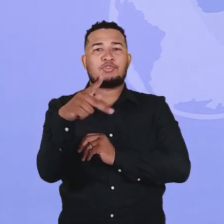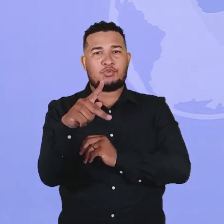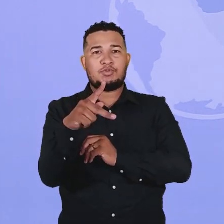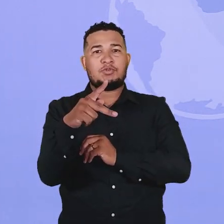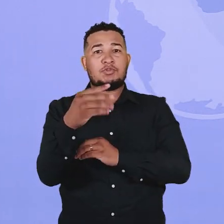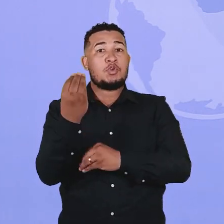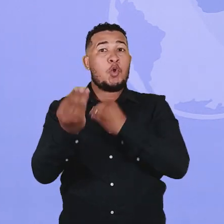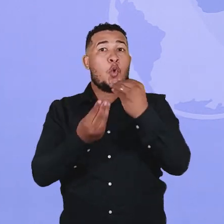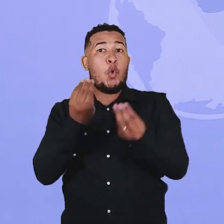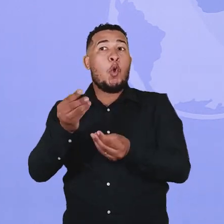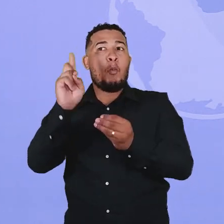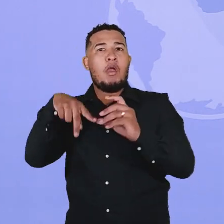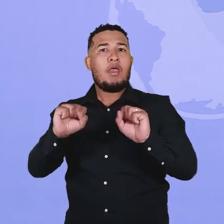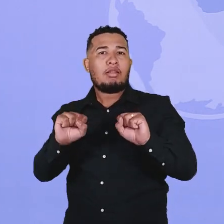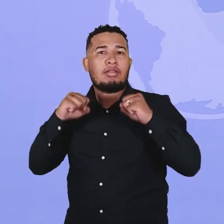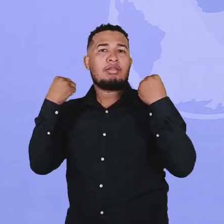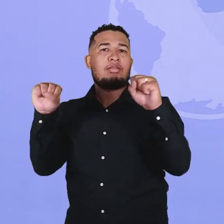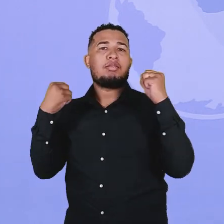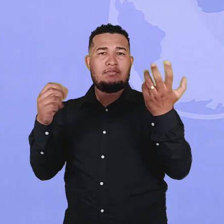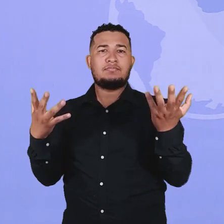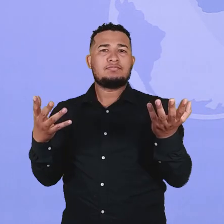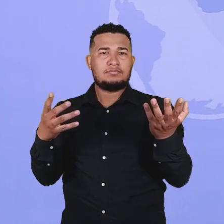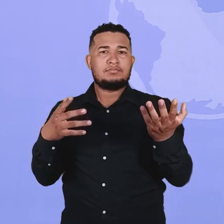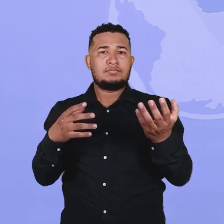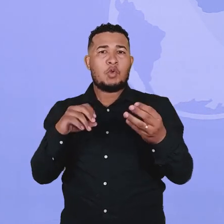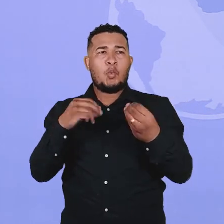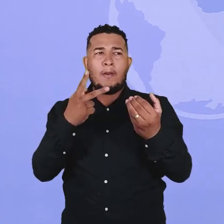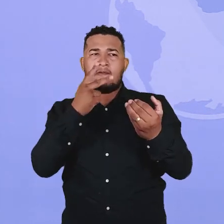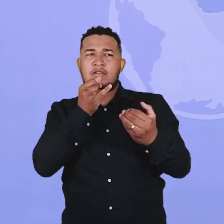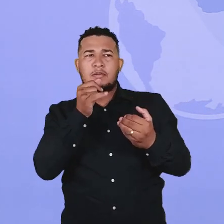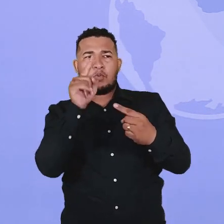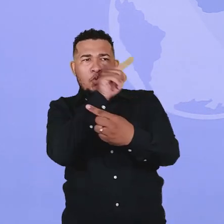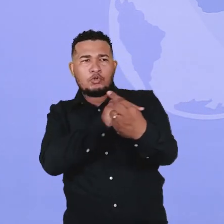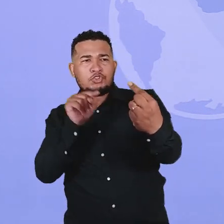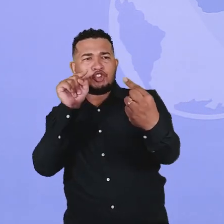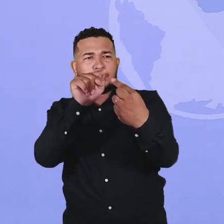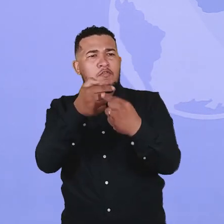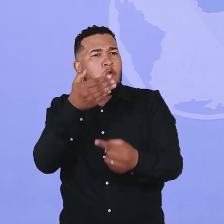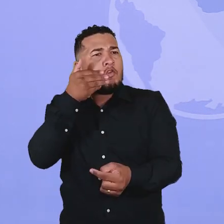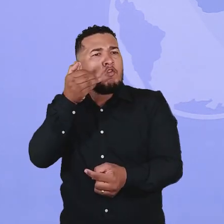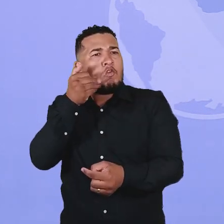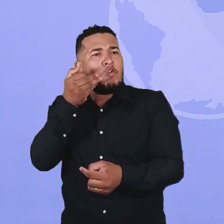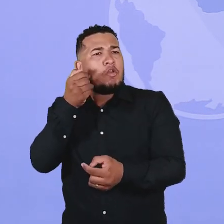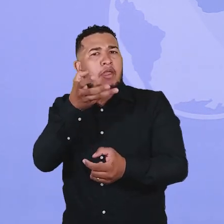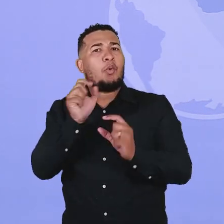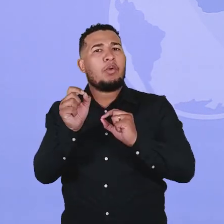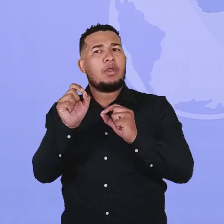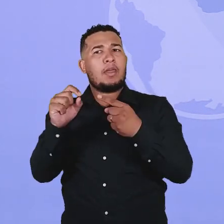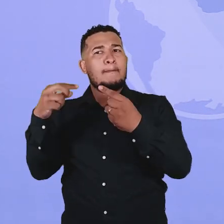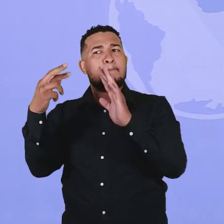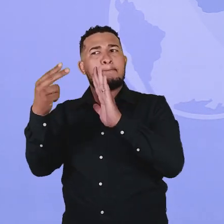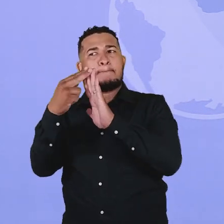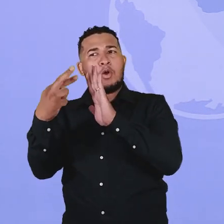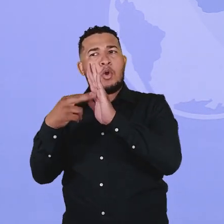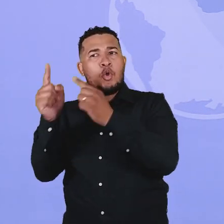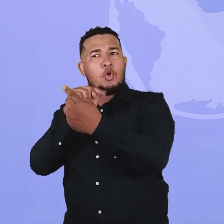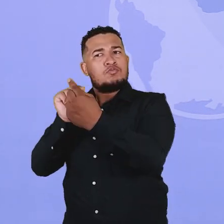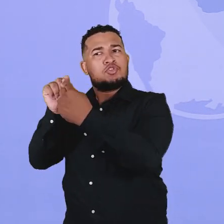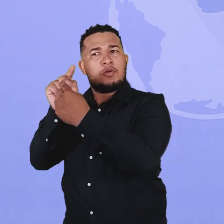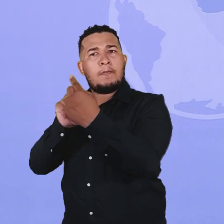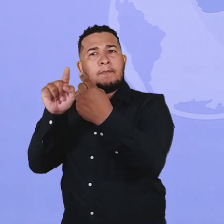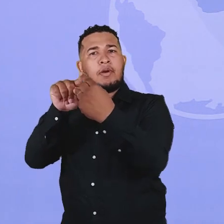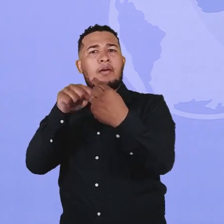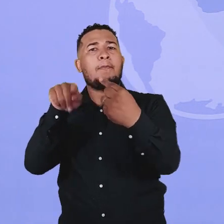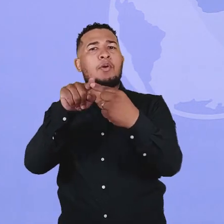sua alimentação? Como tem sido as suas atividades físicas? Qual é o modelo que você tem traçado? Como que você tem projetado suas